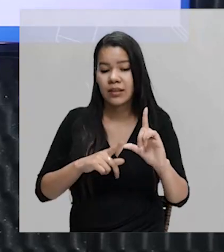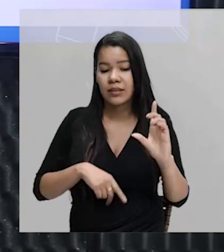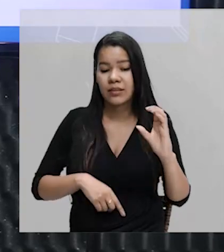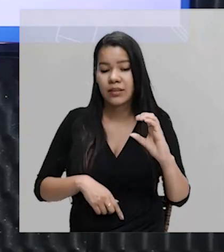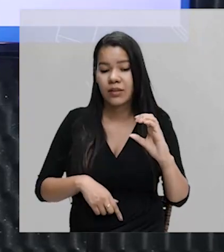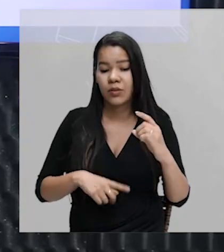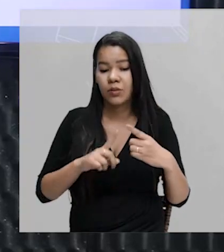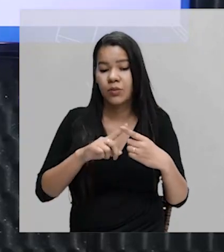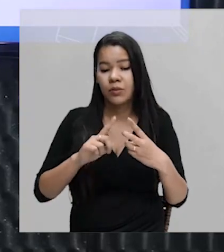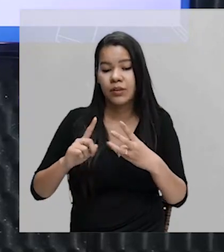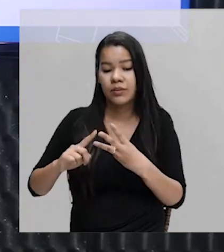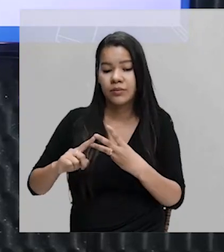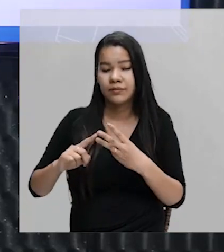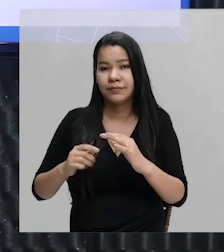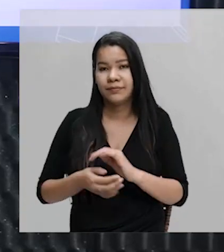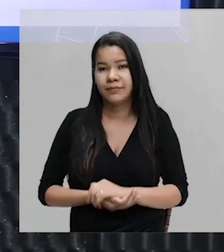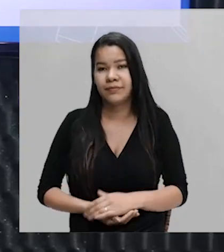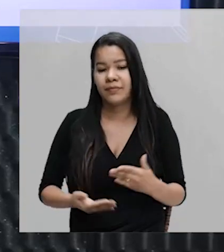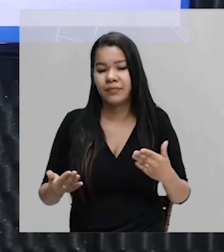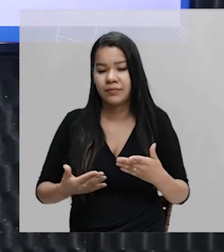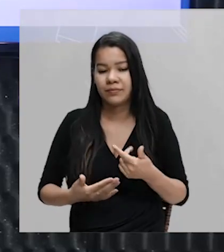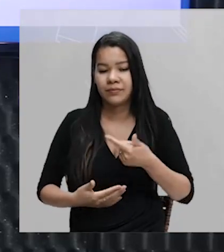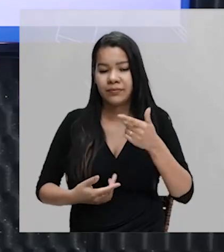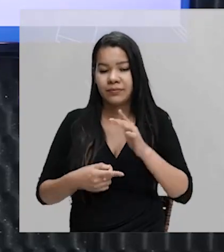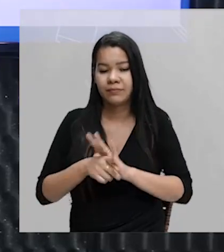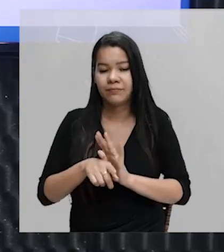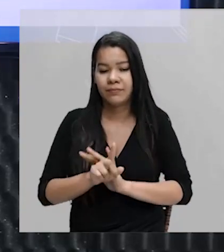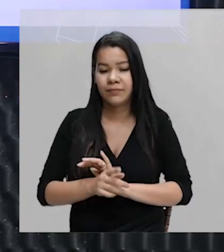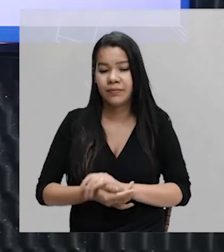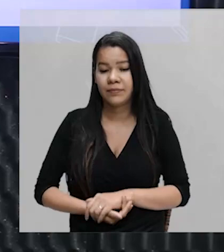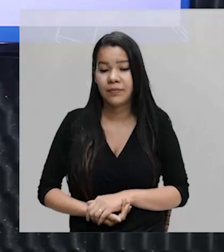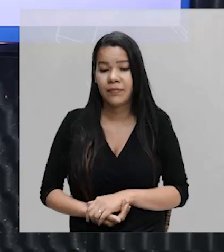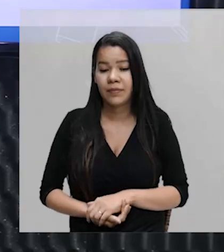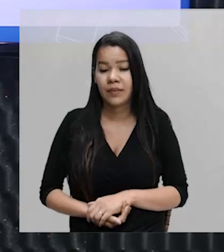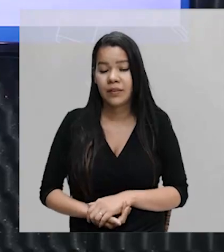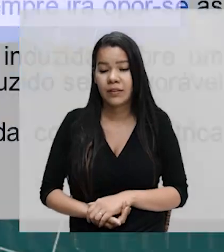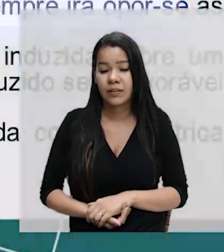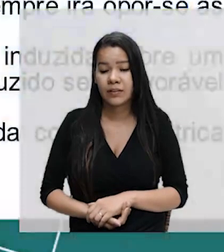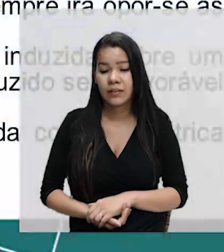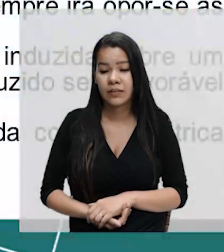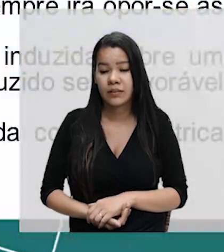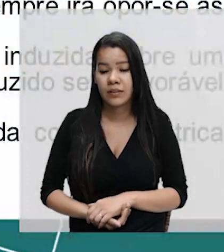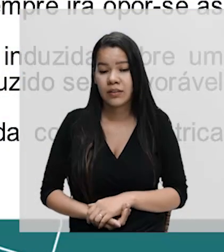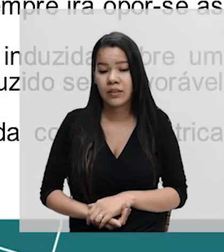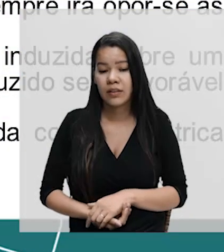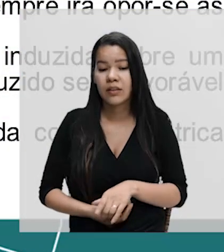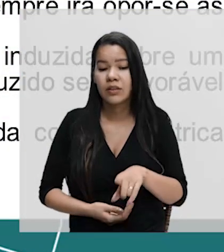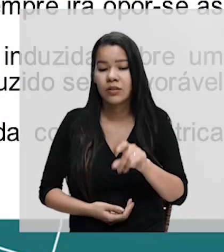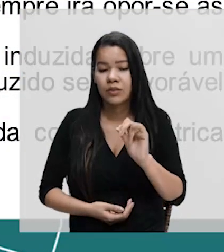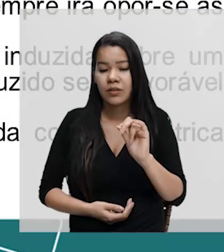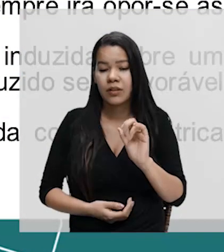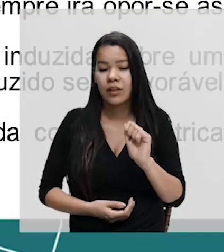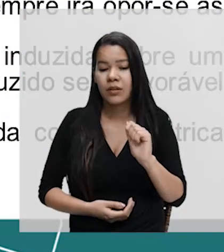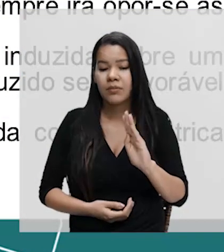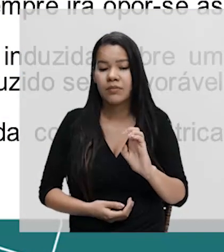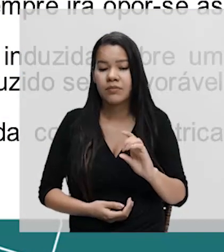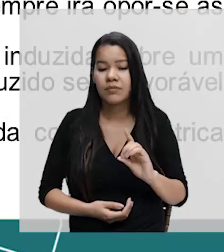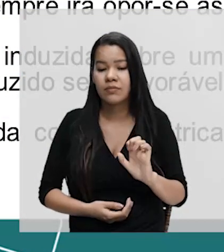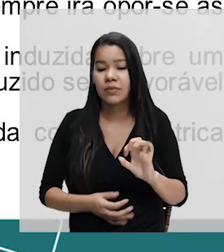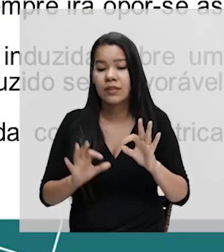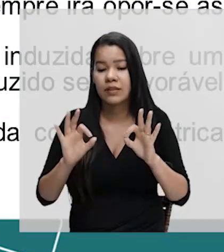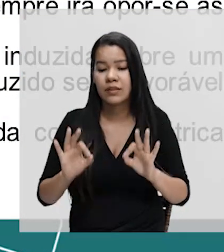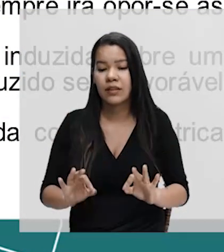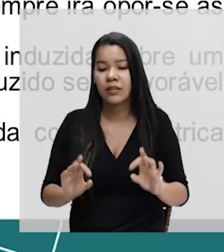Bem facinho, né? Vamos para a questão 2. Questão 2 é o seguinte, ó. Assinale a alternativa correta a respeito da